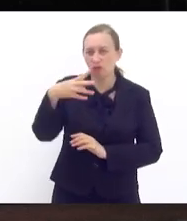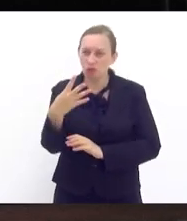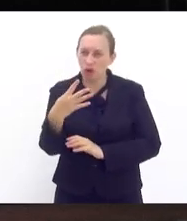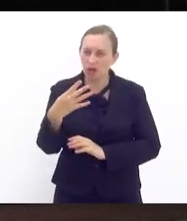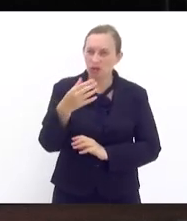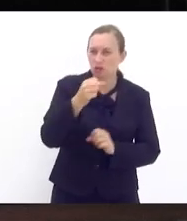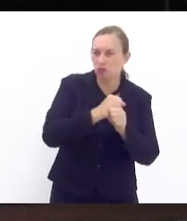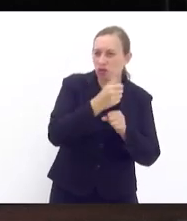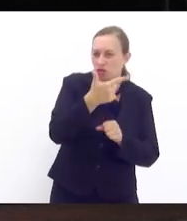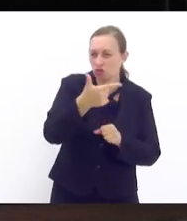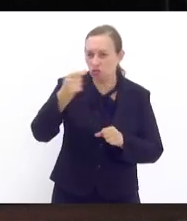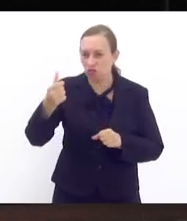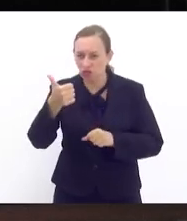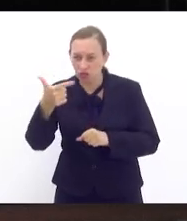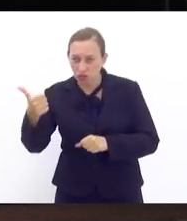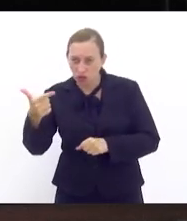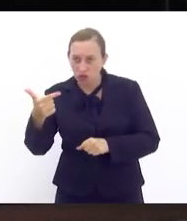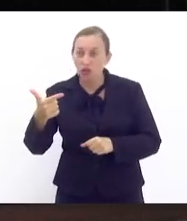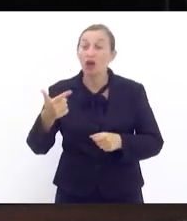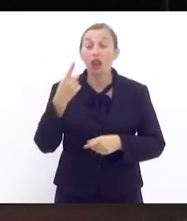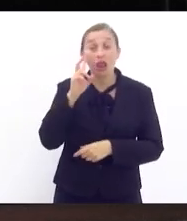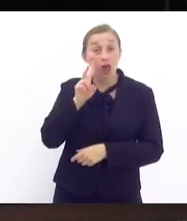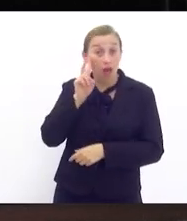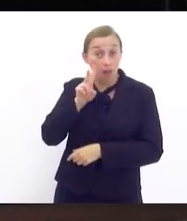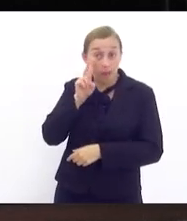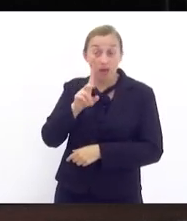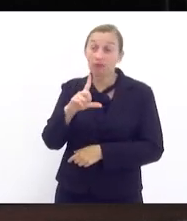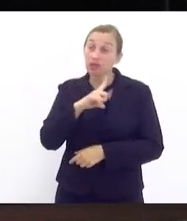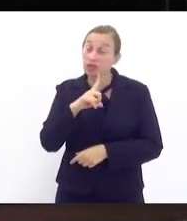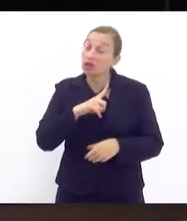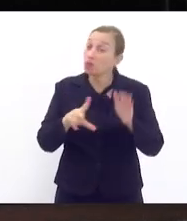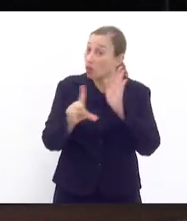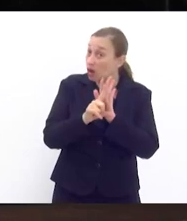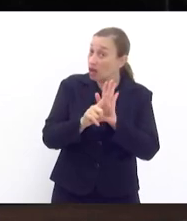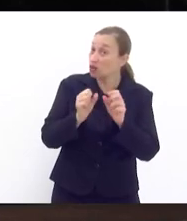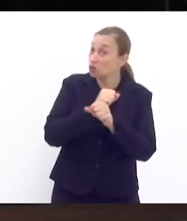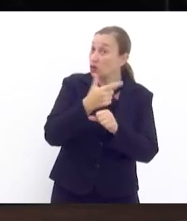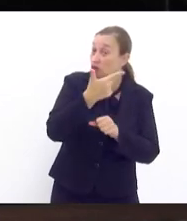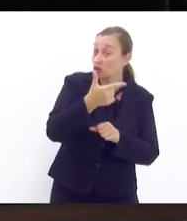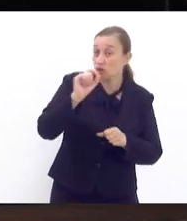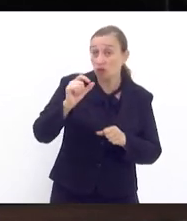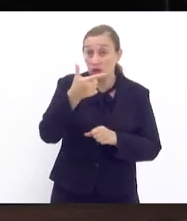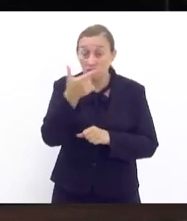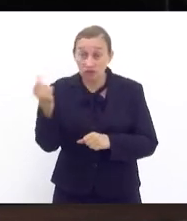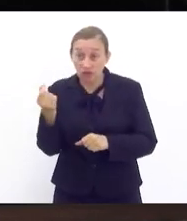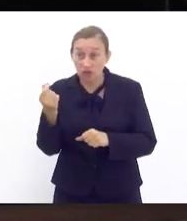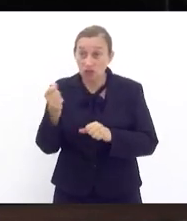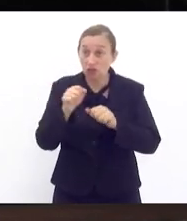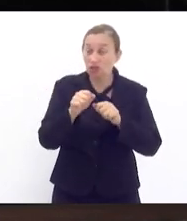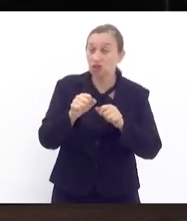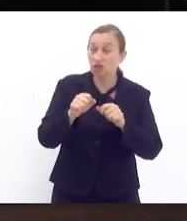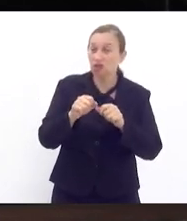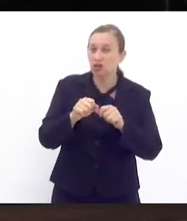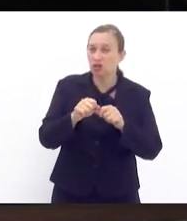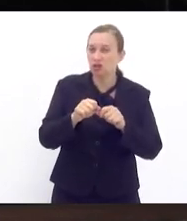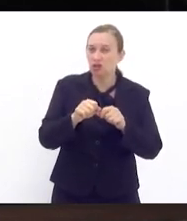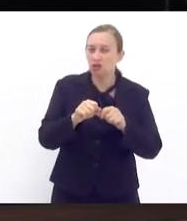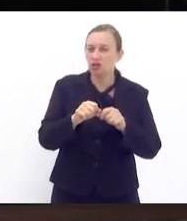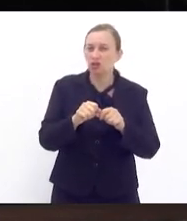de 2022. Lembrando que temos uma lei de 2020 que estende o